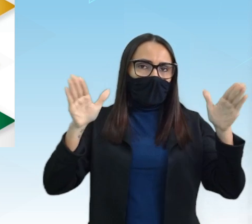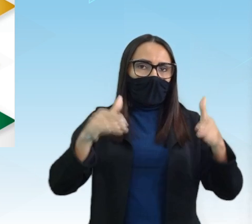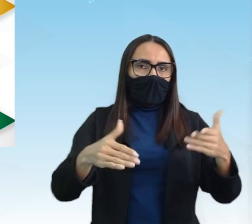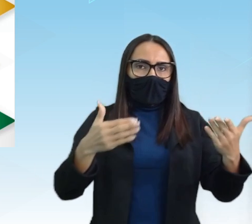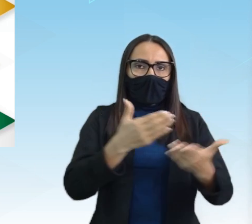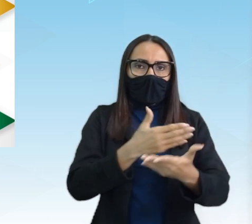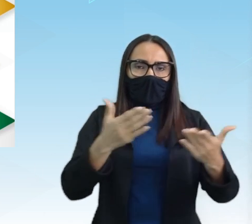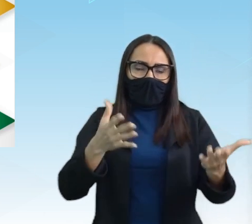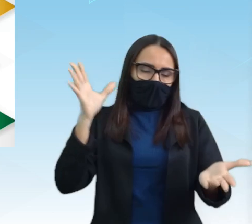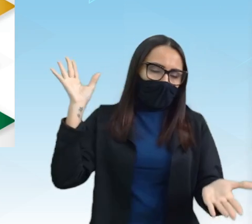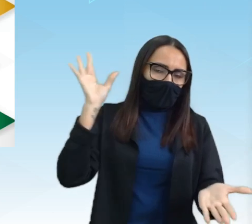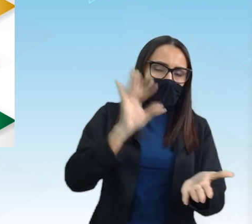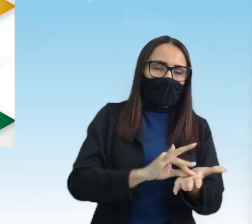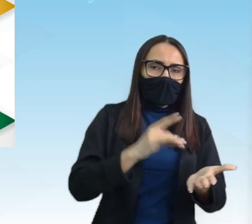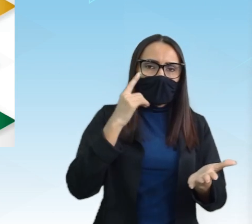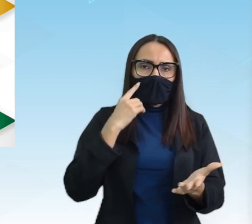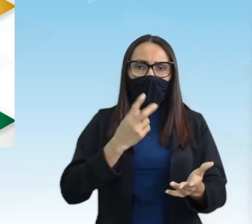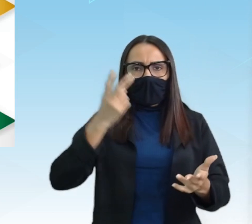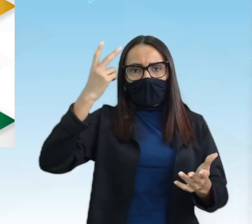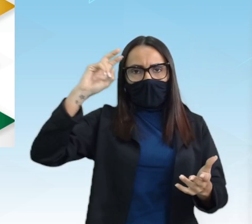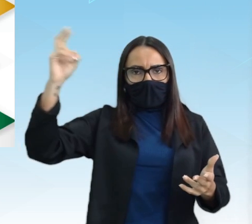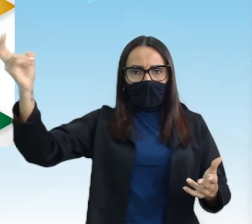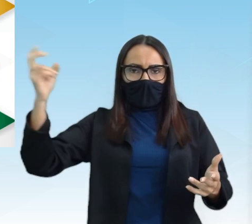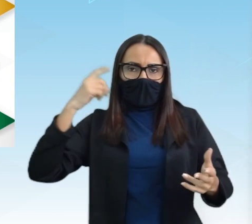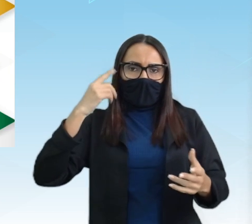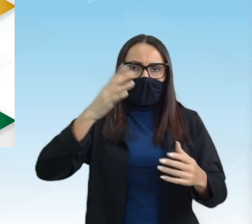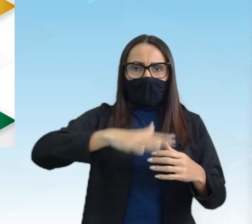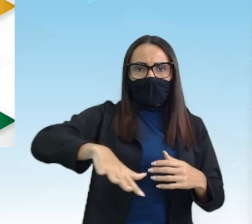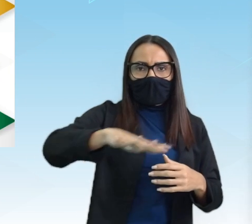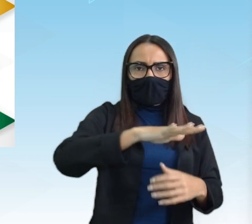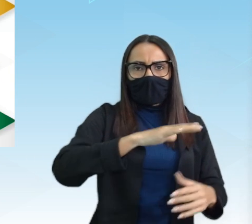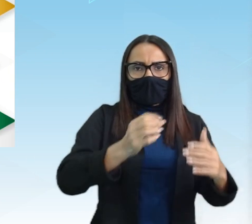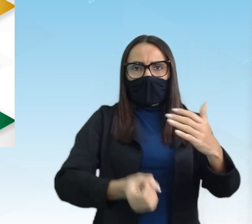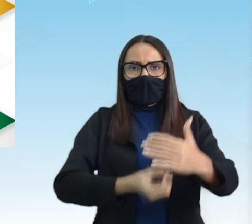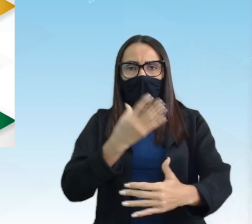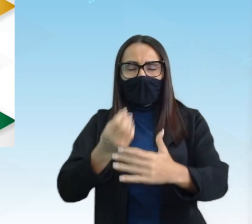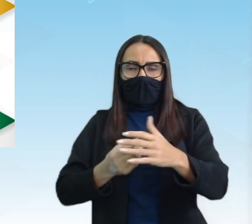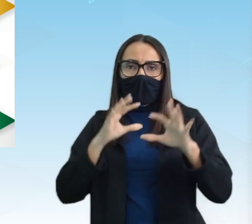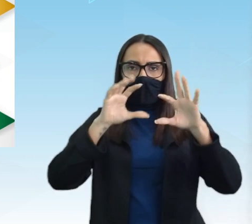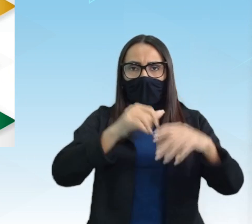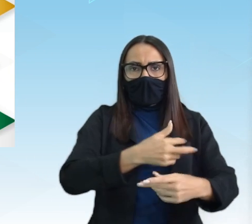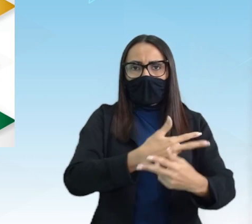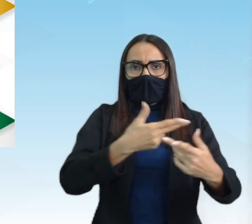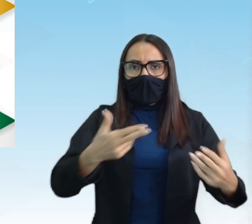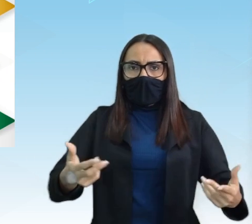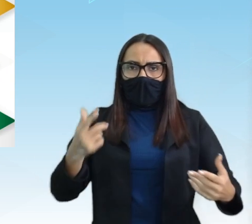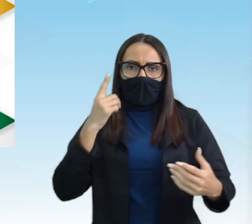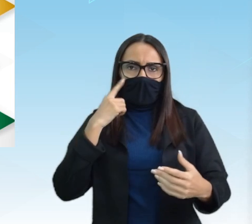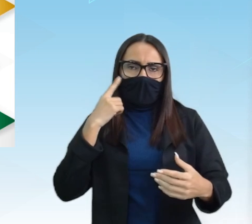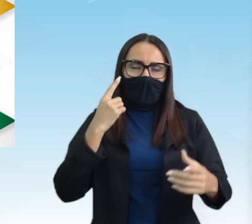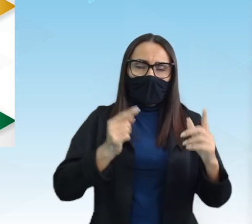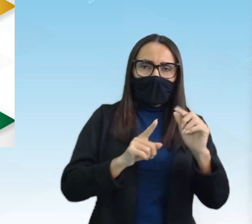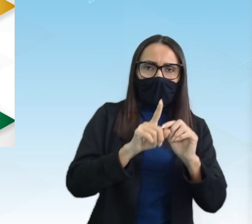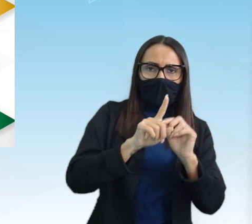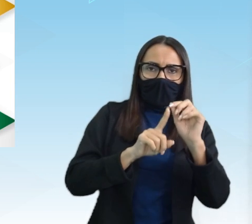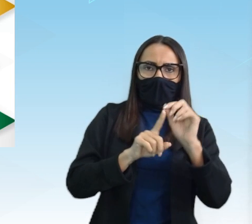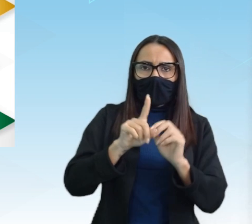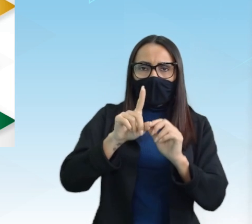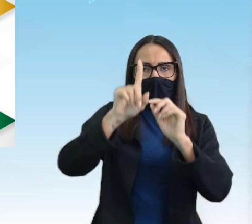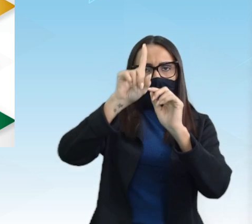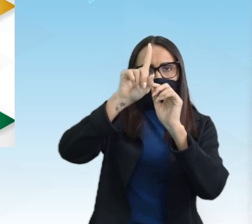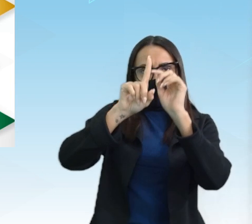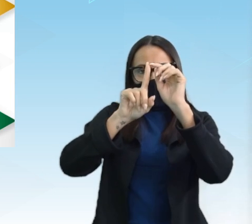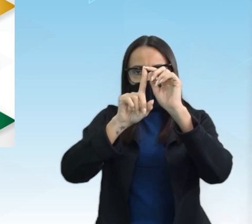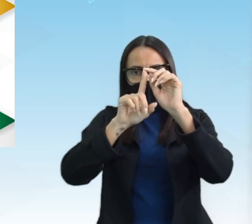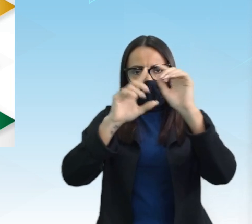para consolidar as culturas tropicais e criações de animais, uma vez que as nossas temperaturas são altas durante